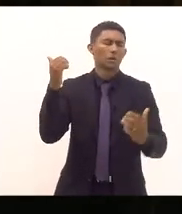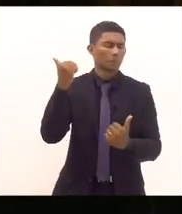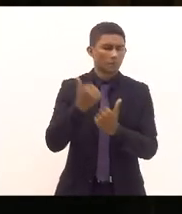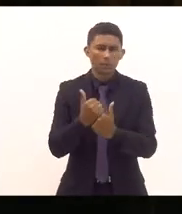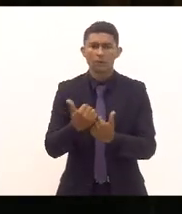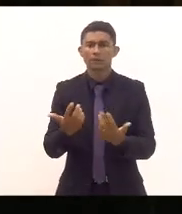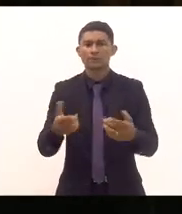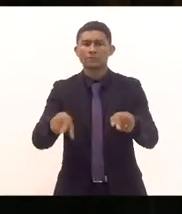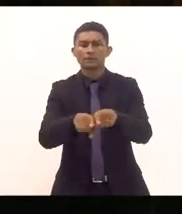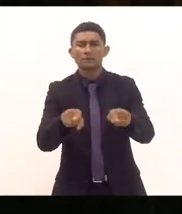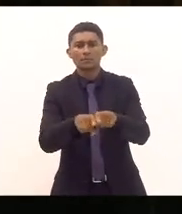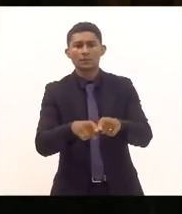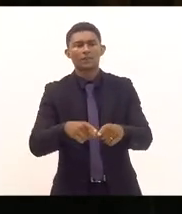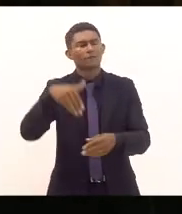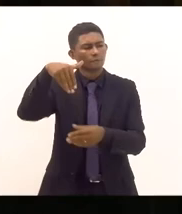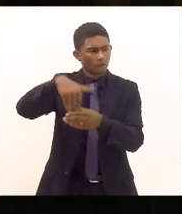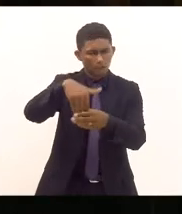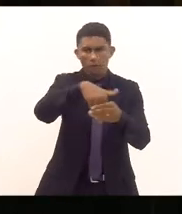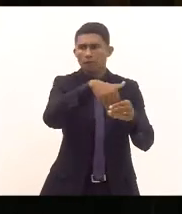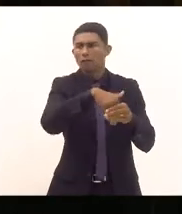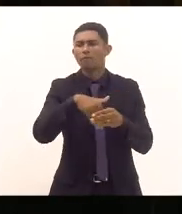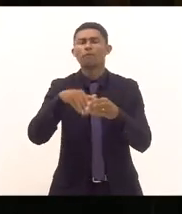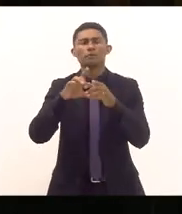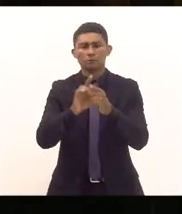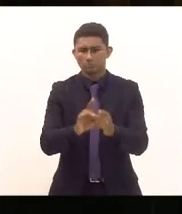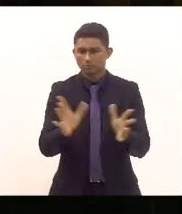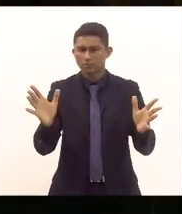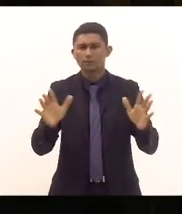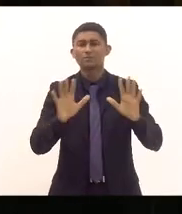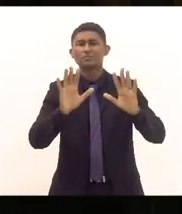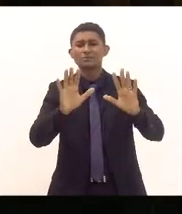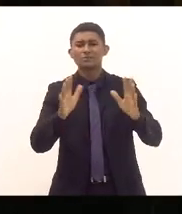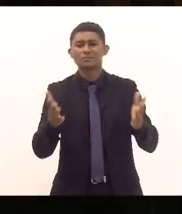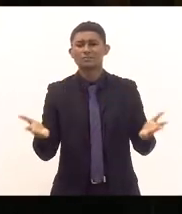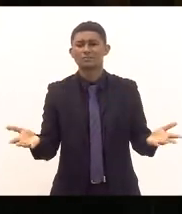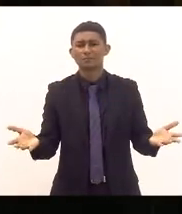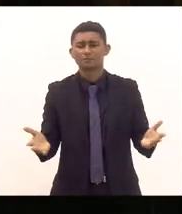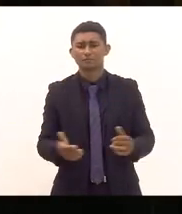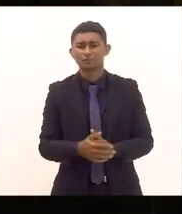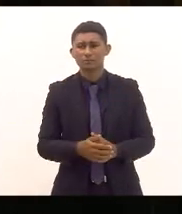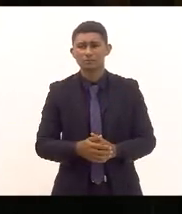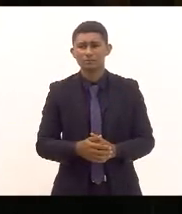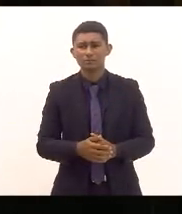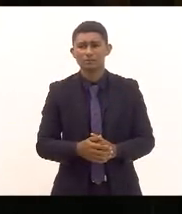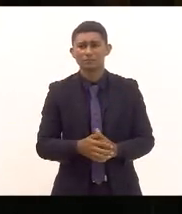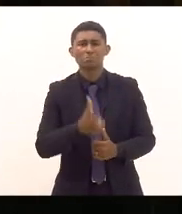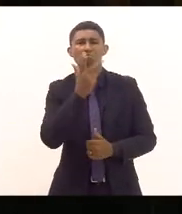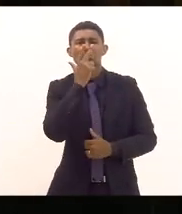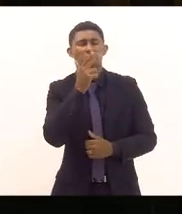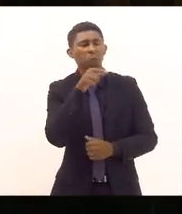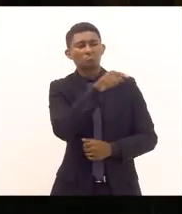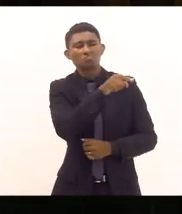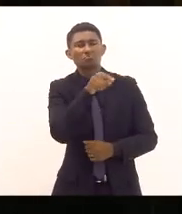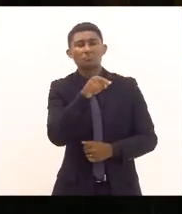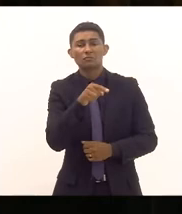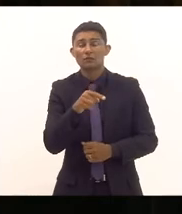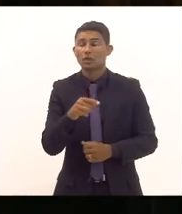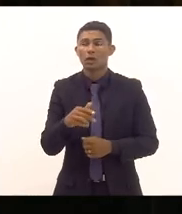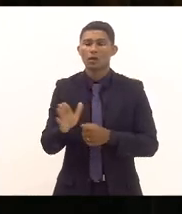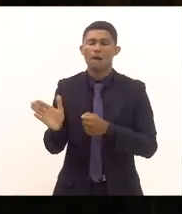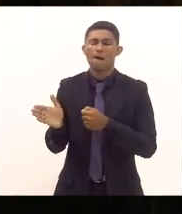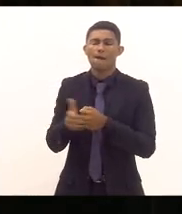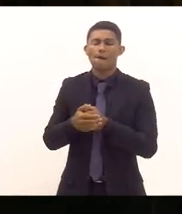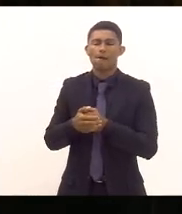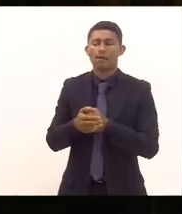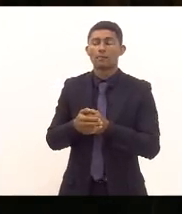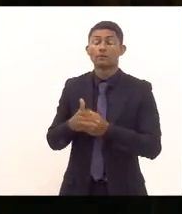defendem a liberdade do voto no entanto e acobertam verdadeiras ditaduras